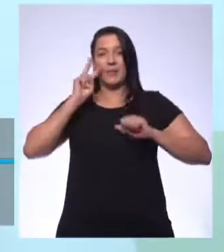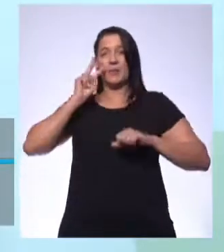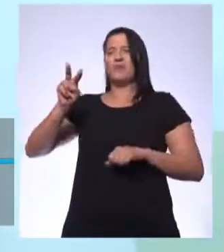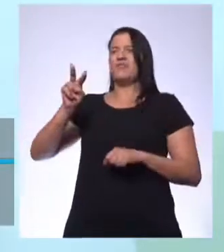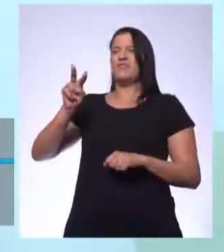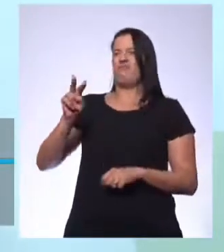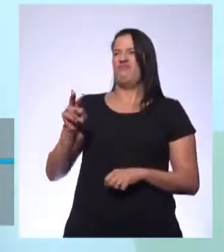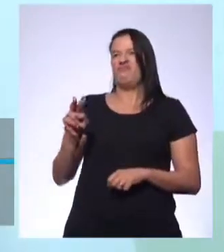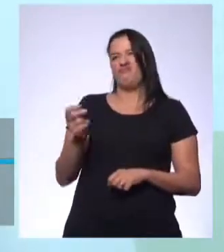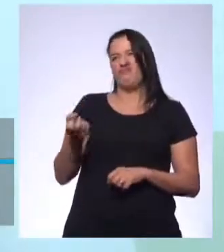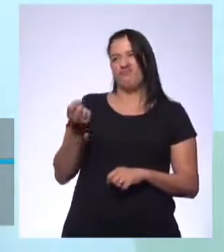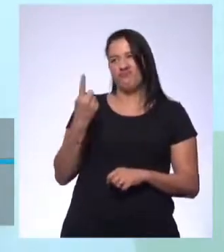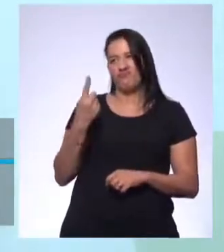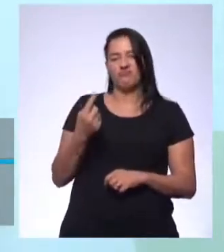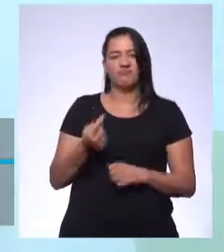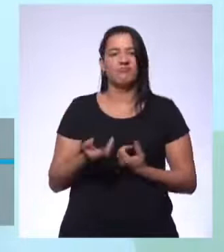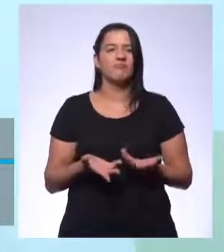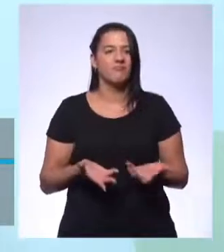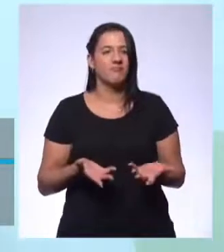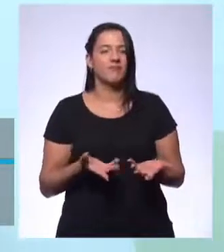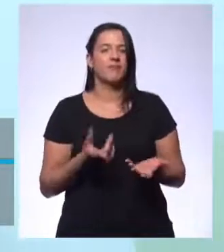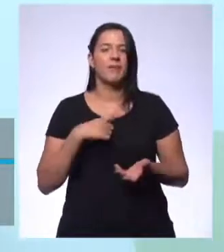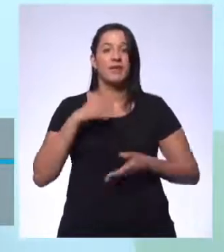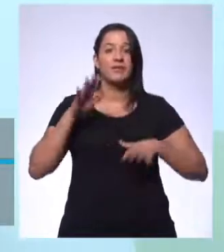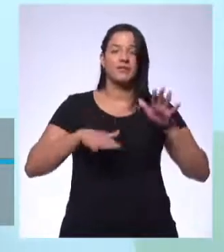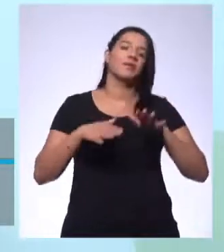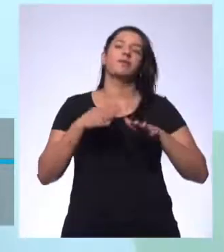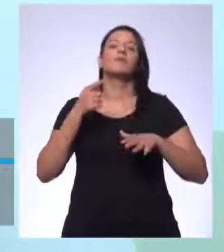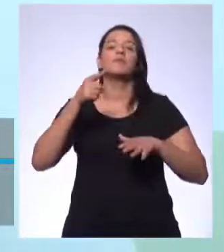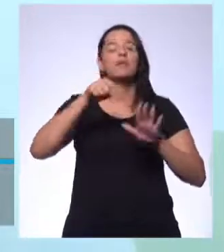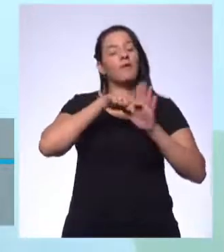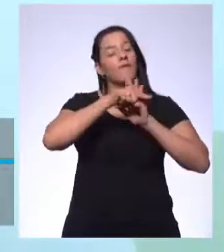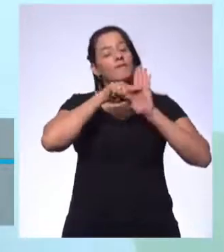vocês conseguirem avaliar que o trailer